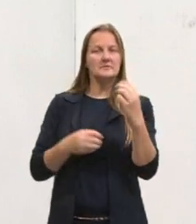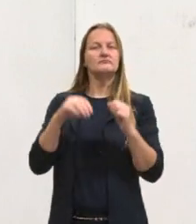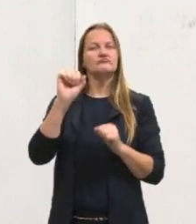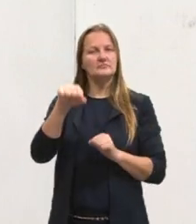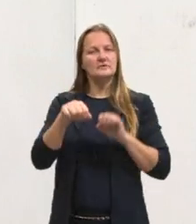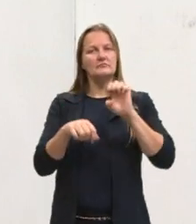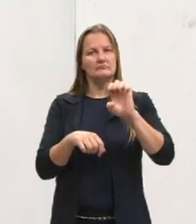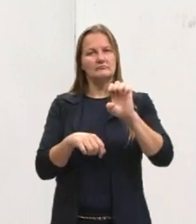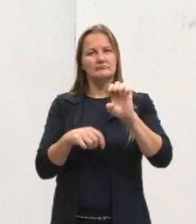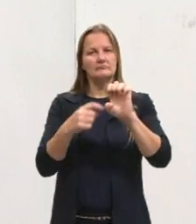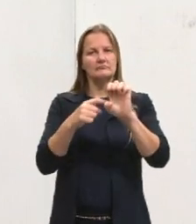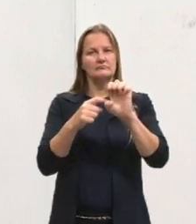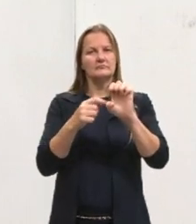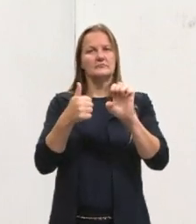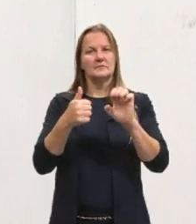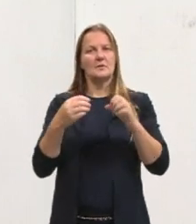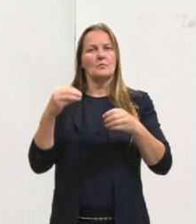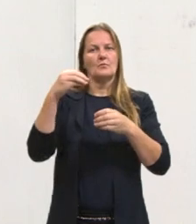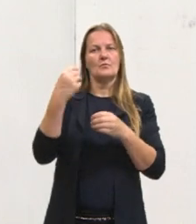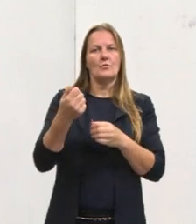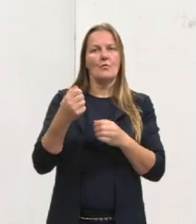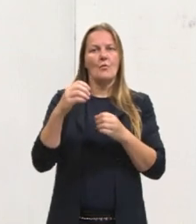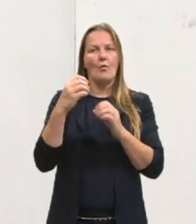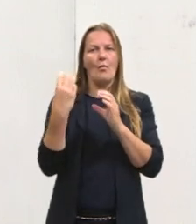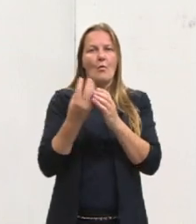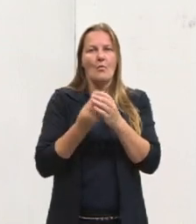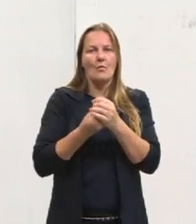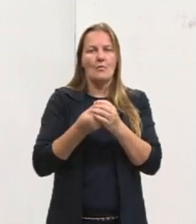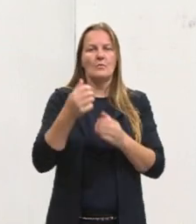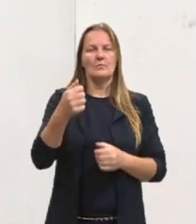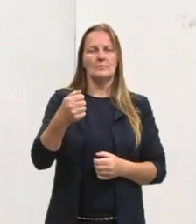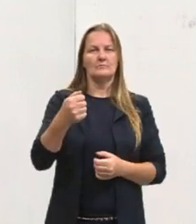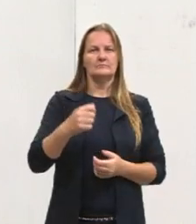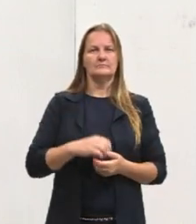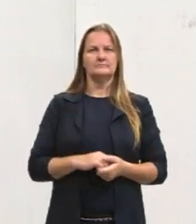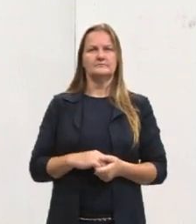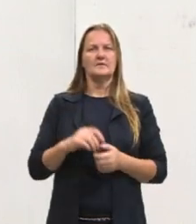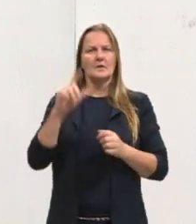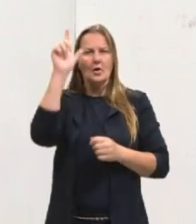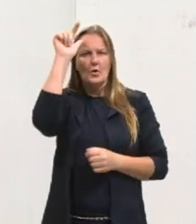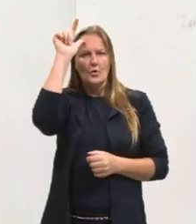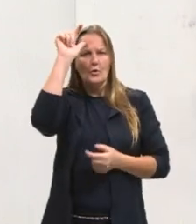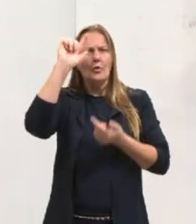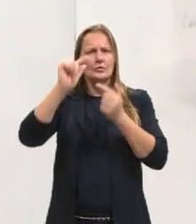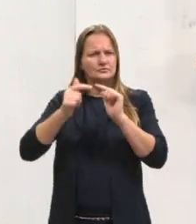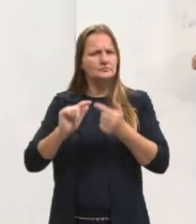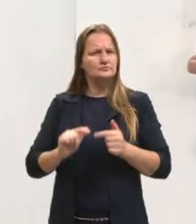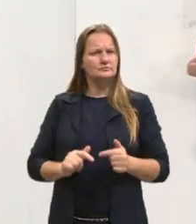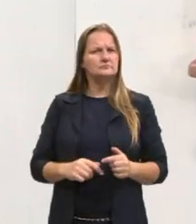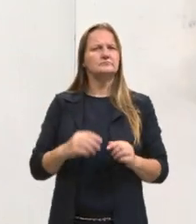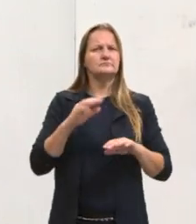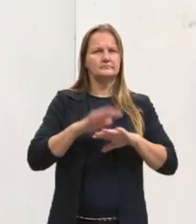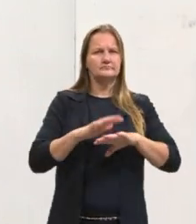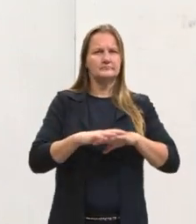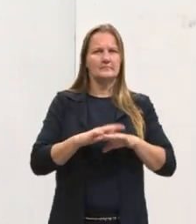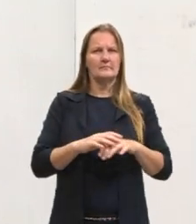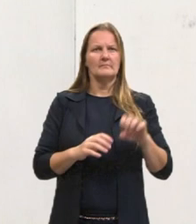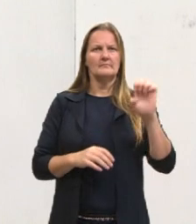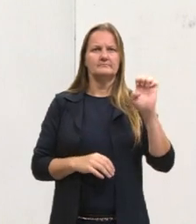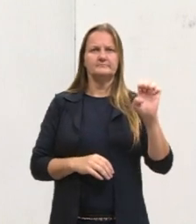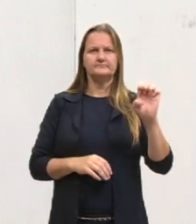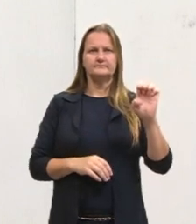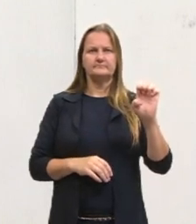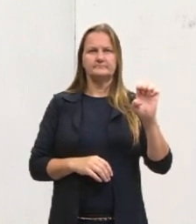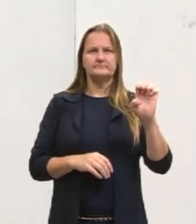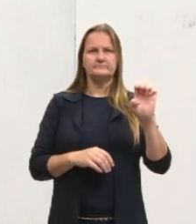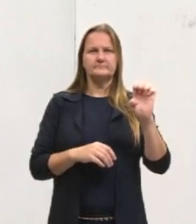A. E esta é a simbologia lógico-matemática para que a gente determine isso. Então, B menos